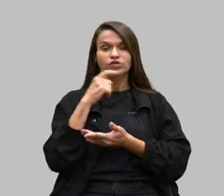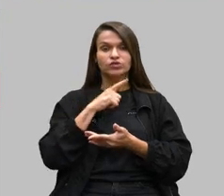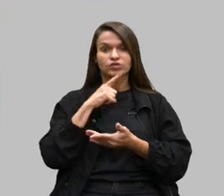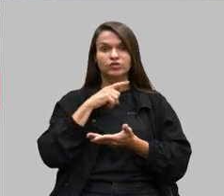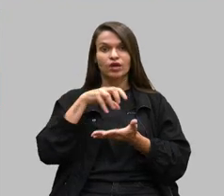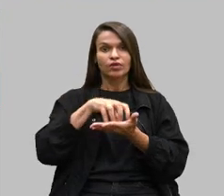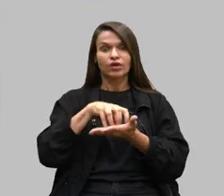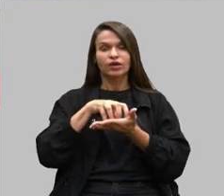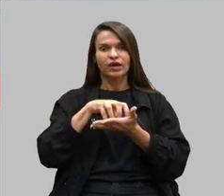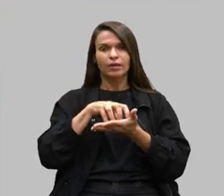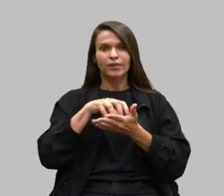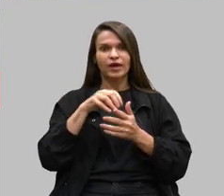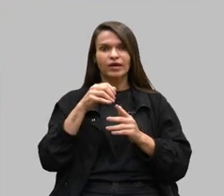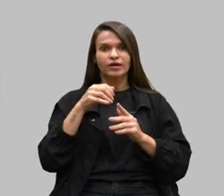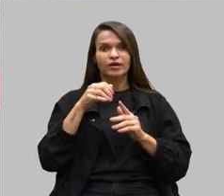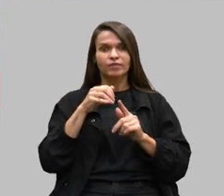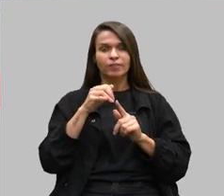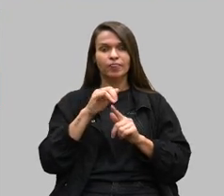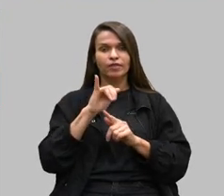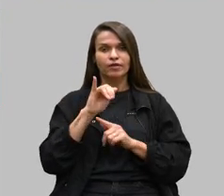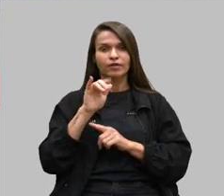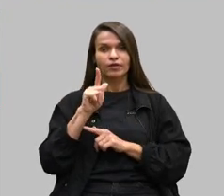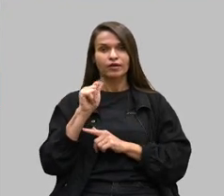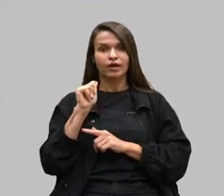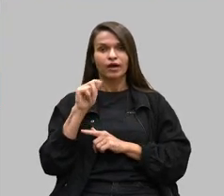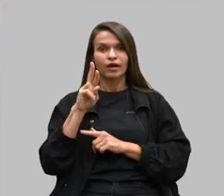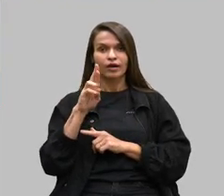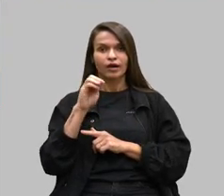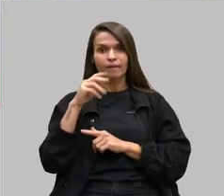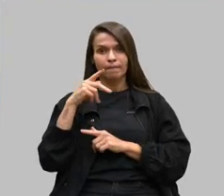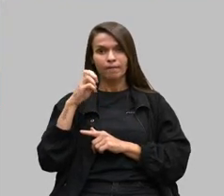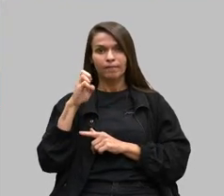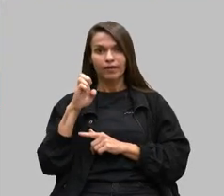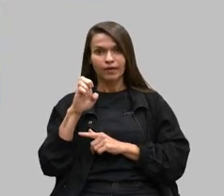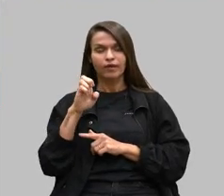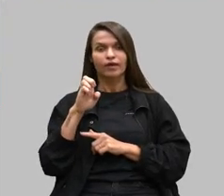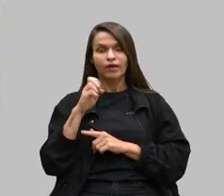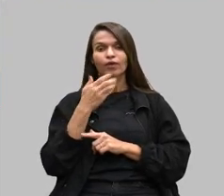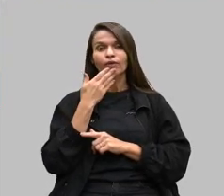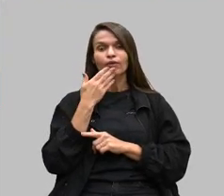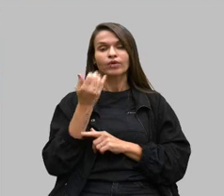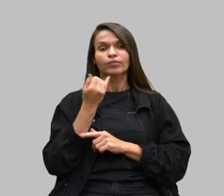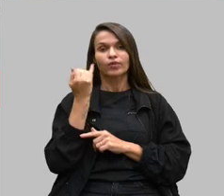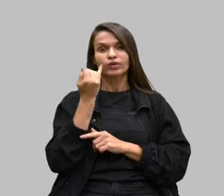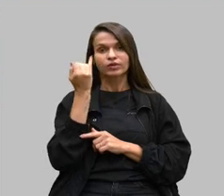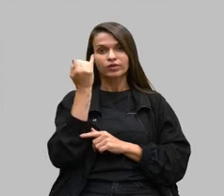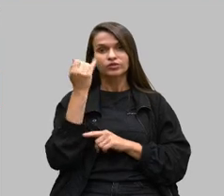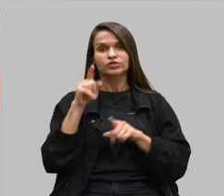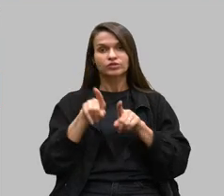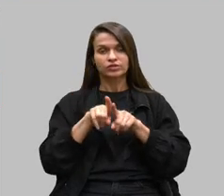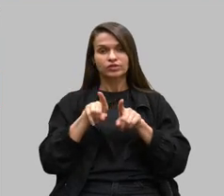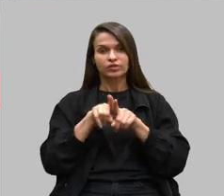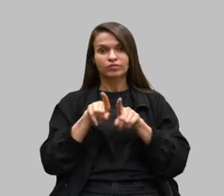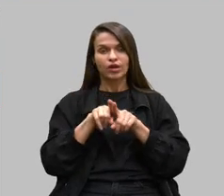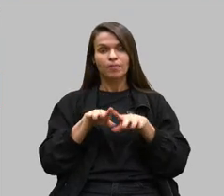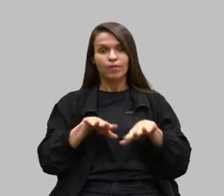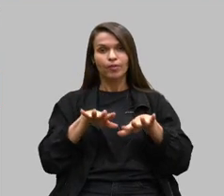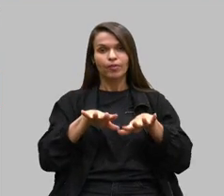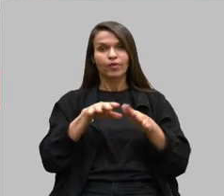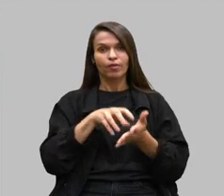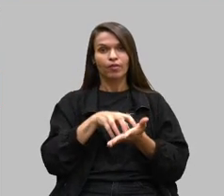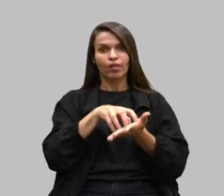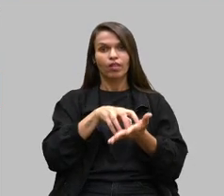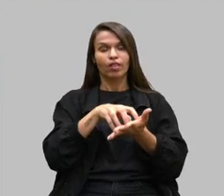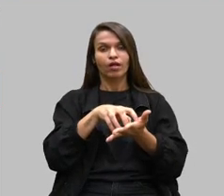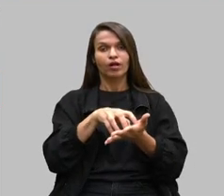logística para dinamismo aqui da nossa região metropolitana né ou quão importante é sobre a perspectiva de mobilidade urbana antecipar